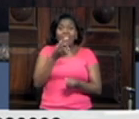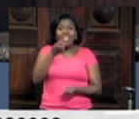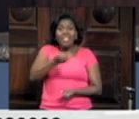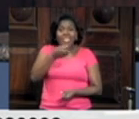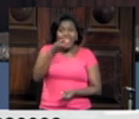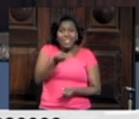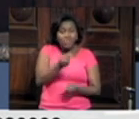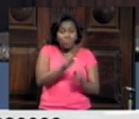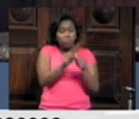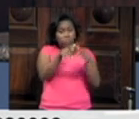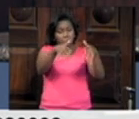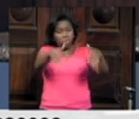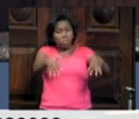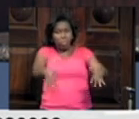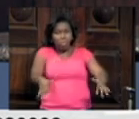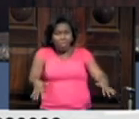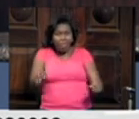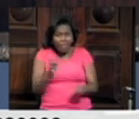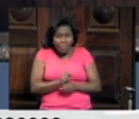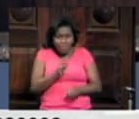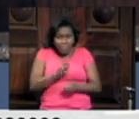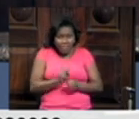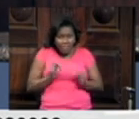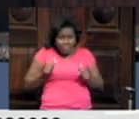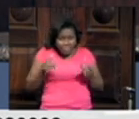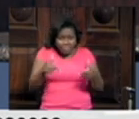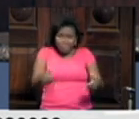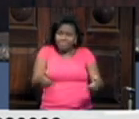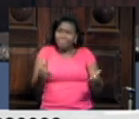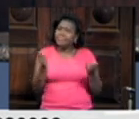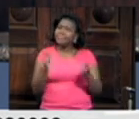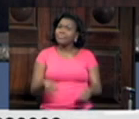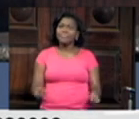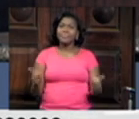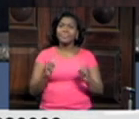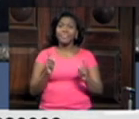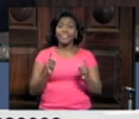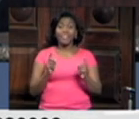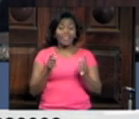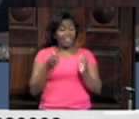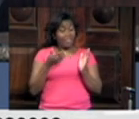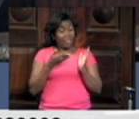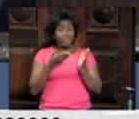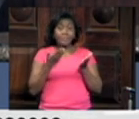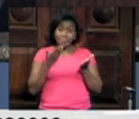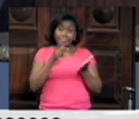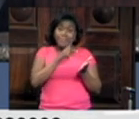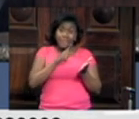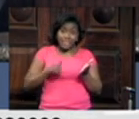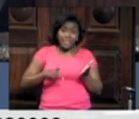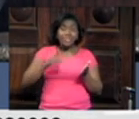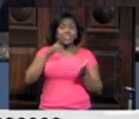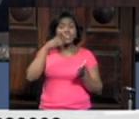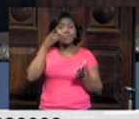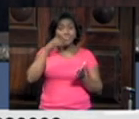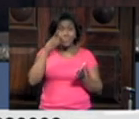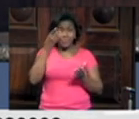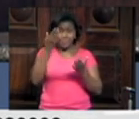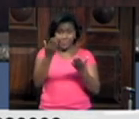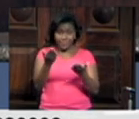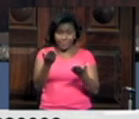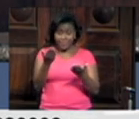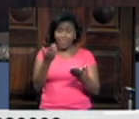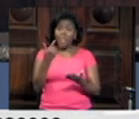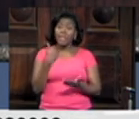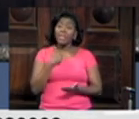totalmente derramado para se agir. Aí, senhor presidente, deputado Wagner Montes,